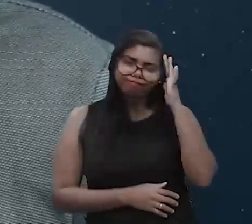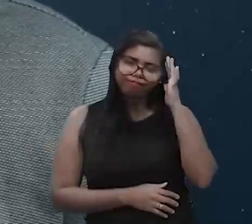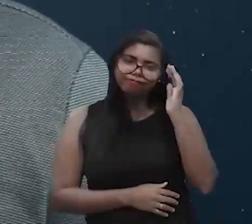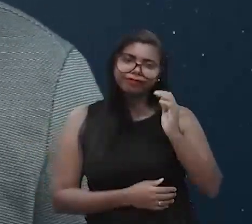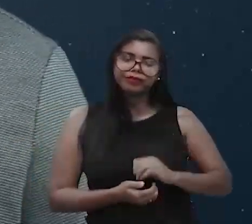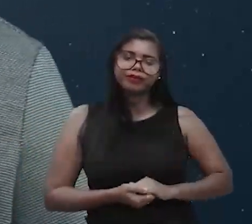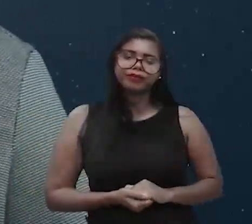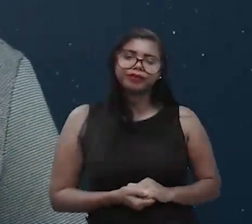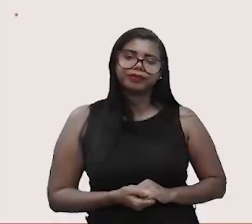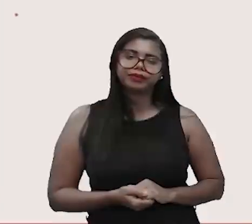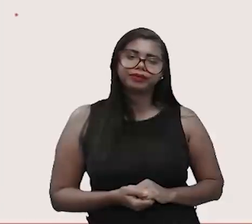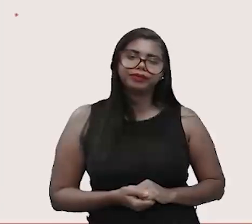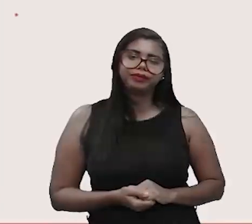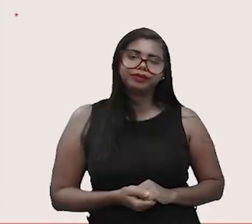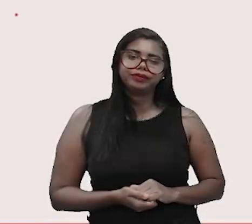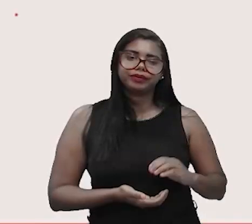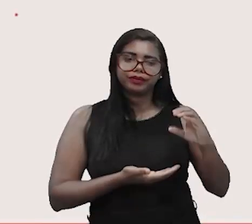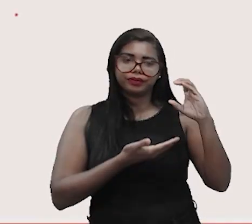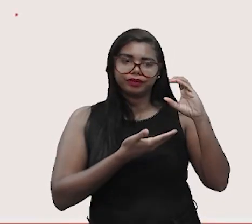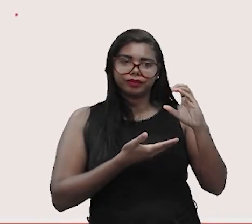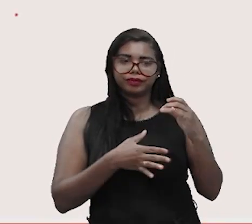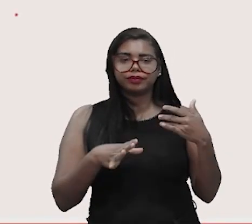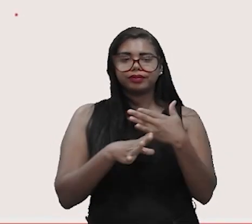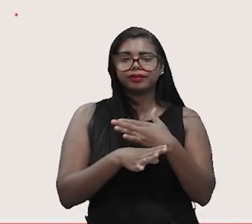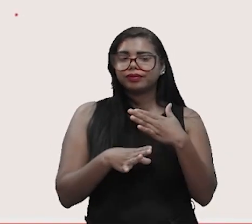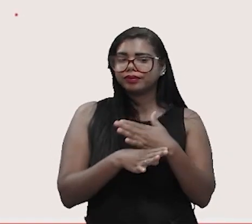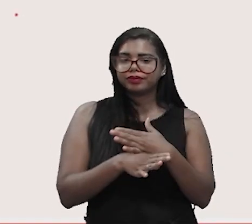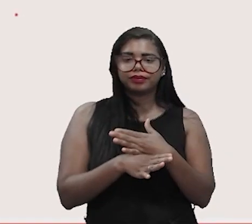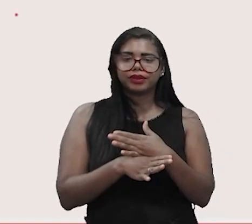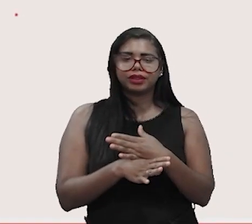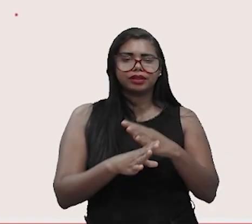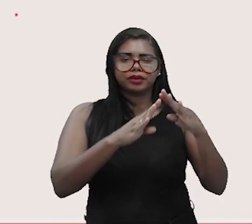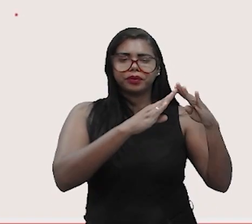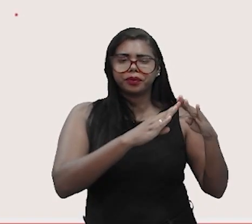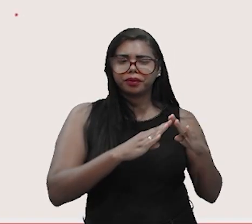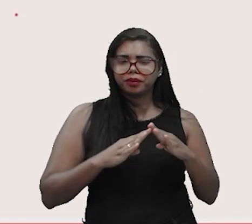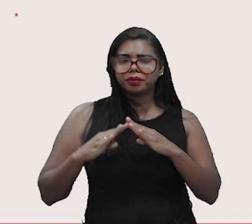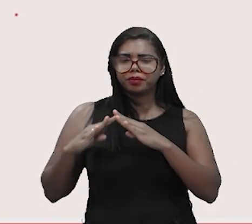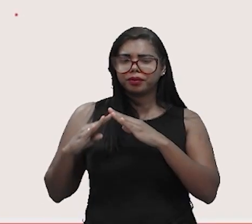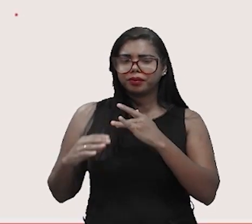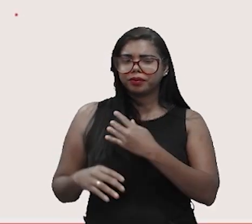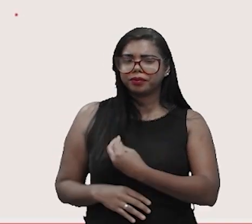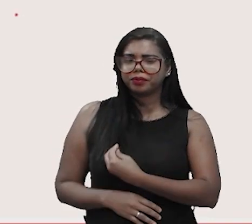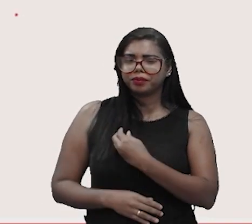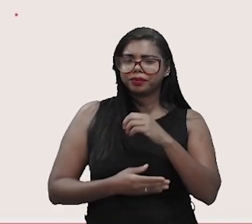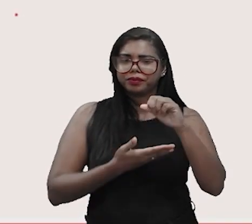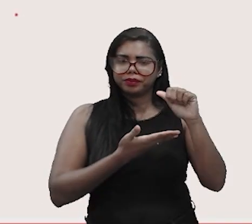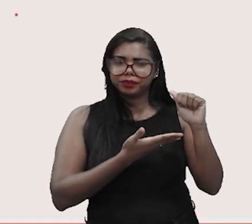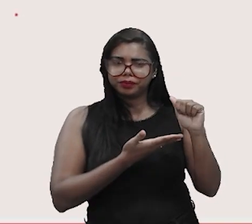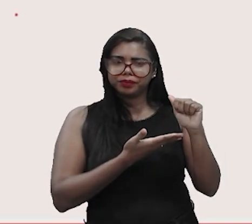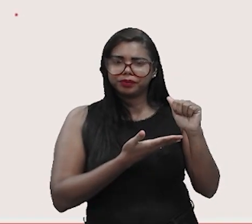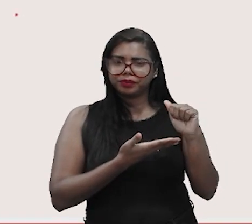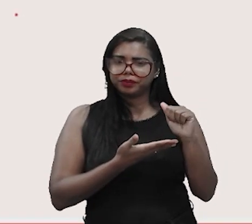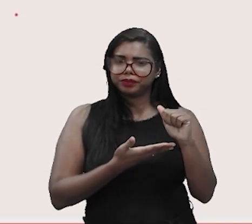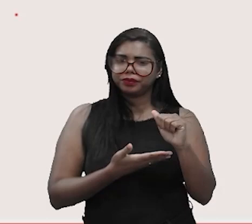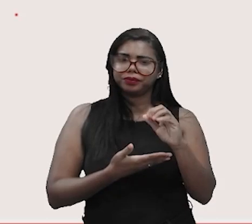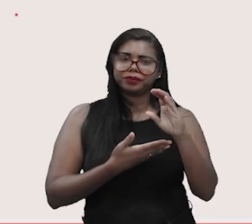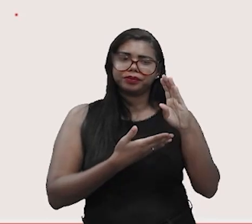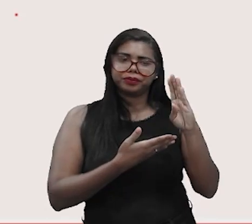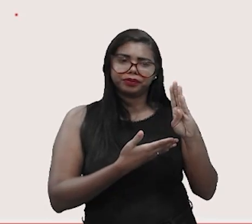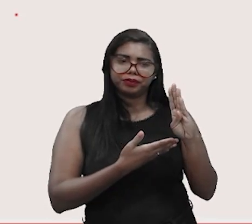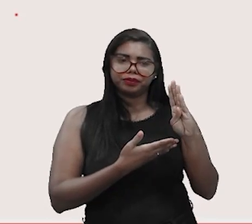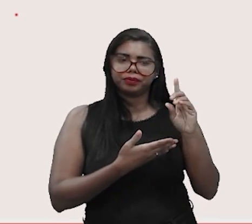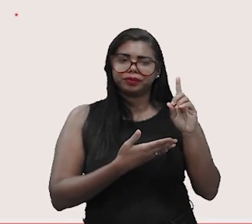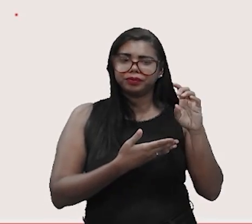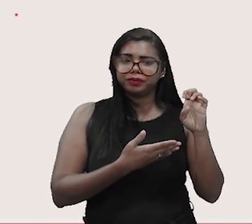lá. Letra C, a cidade não mora mais em mim. A letra A, a letra B, a D e a E não apresentam